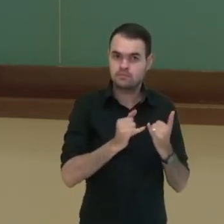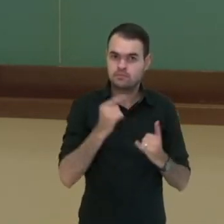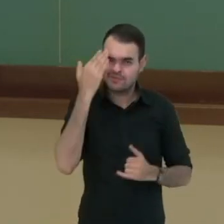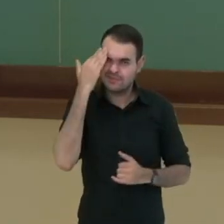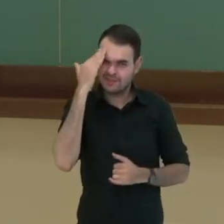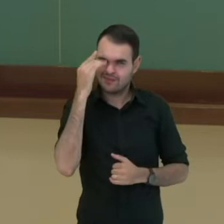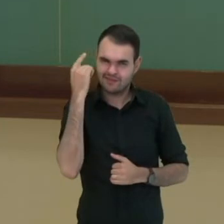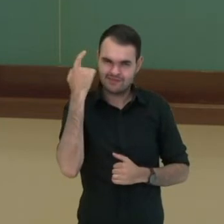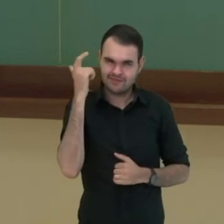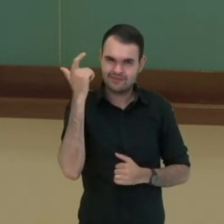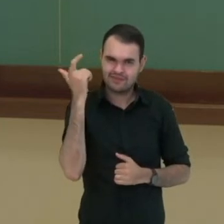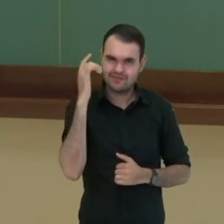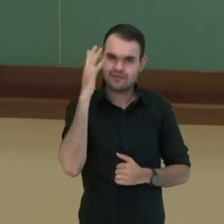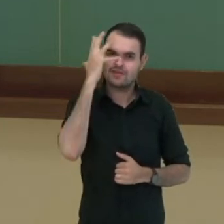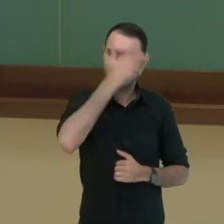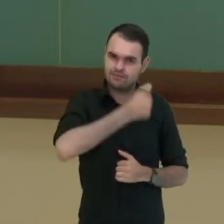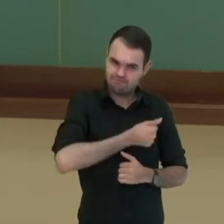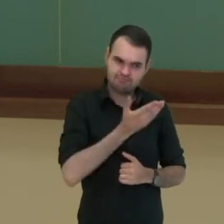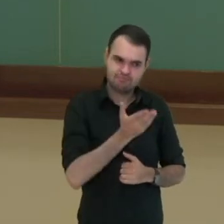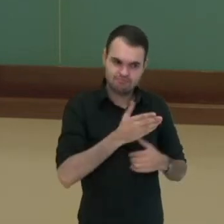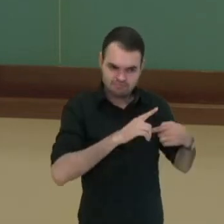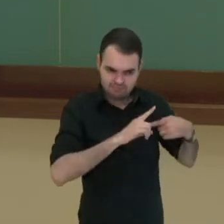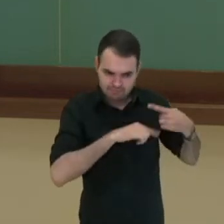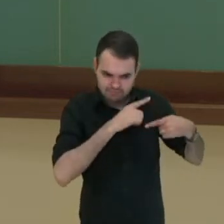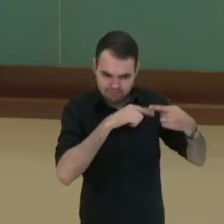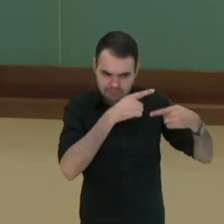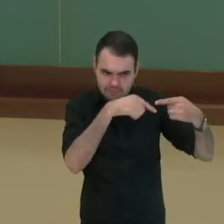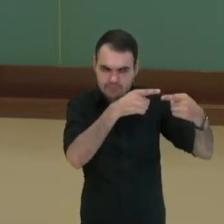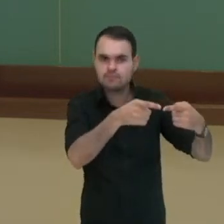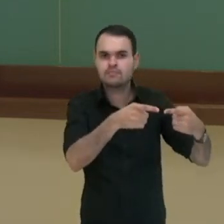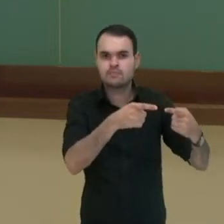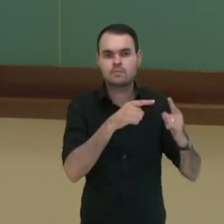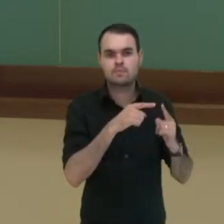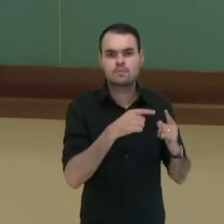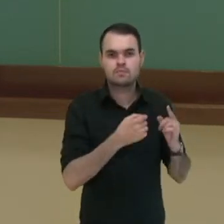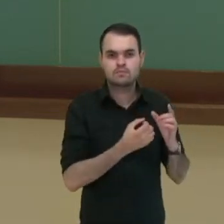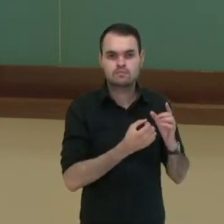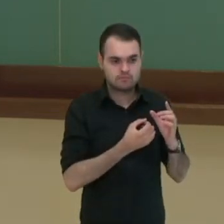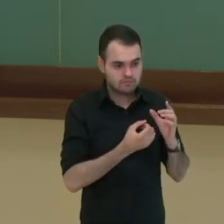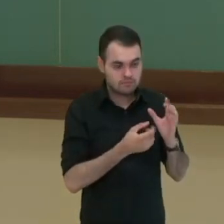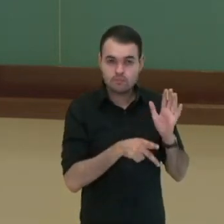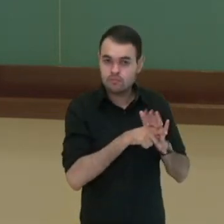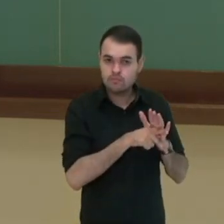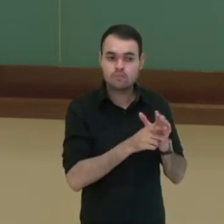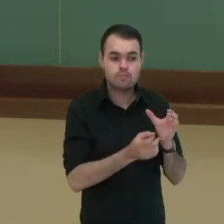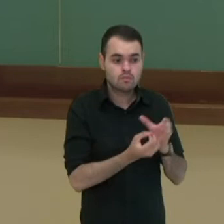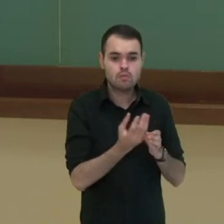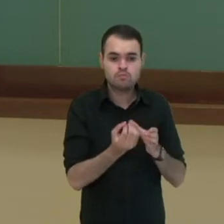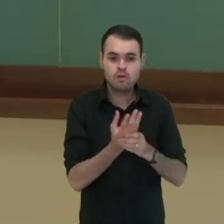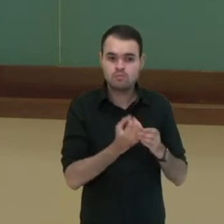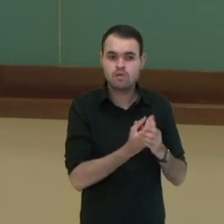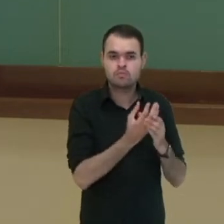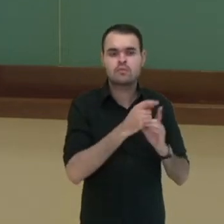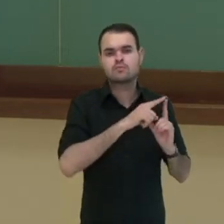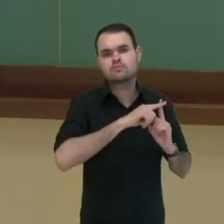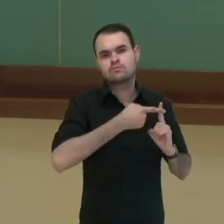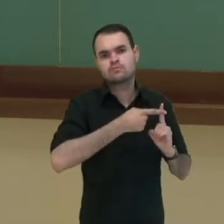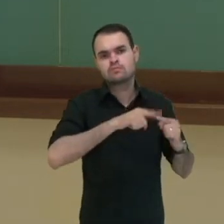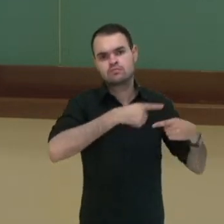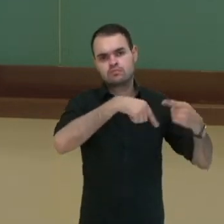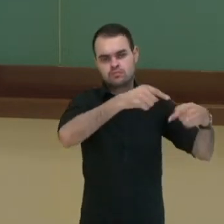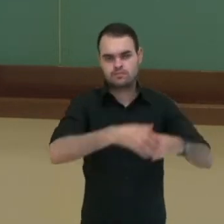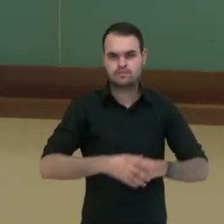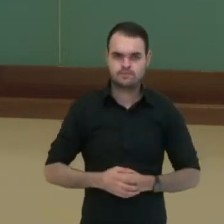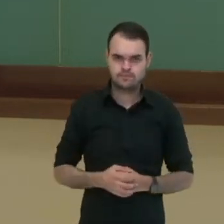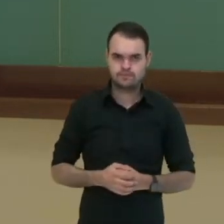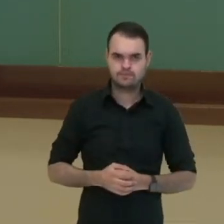né? Perpetuando a espécie, né? Que é essa capacidade de se reproduzir. É isso que vai perpetuar a espécie, né?